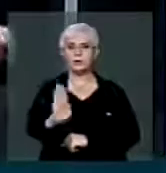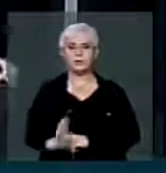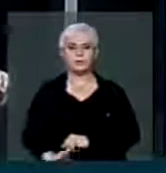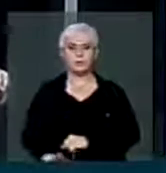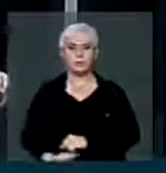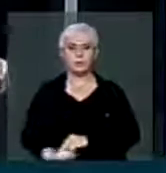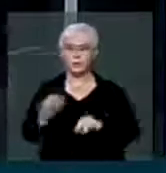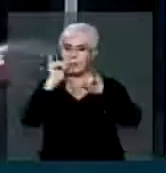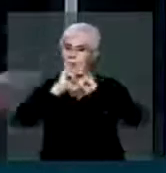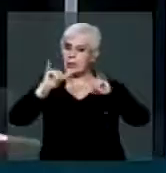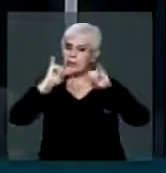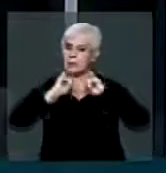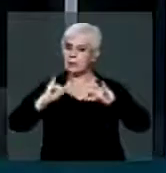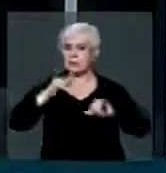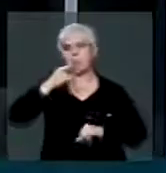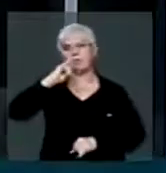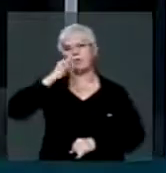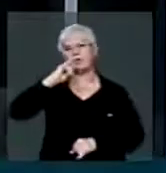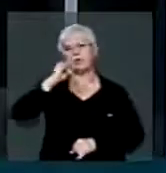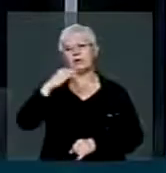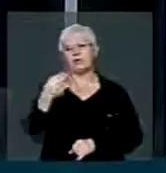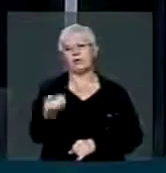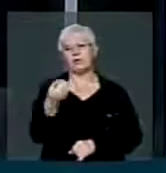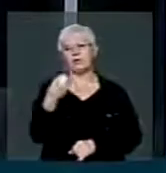da propaganda da bebida alcoólica.